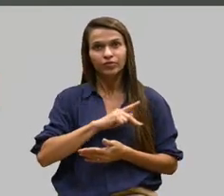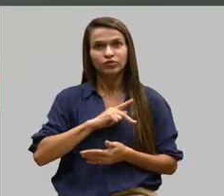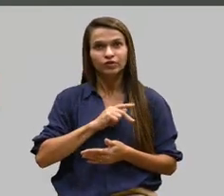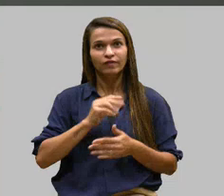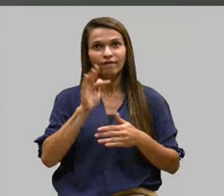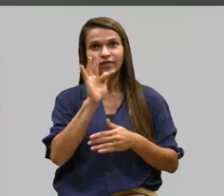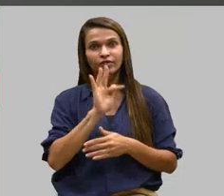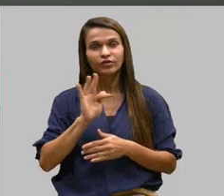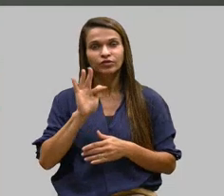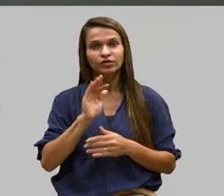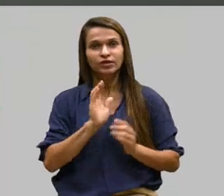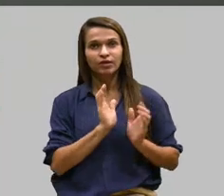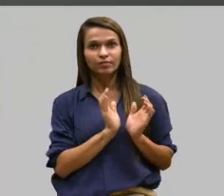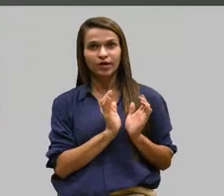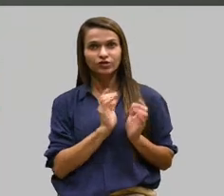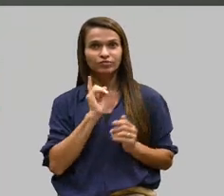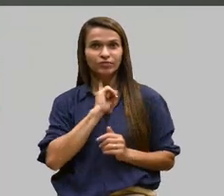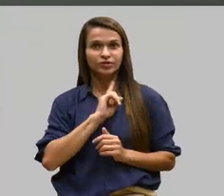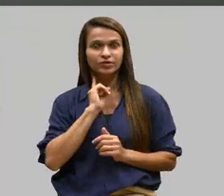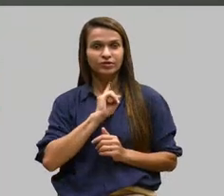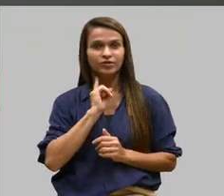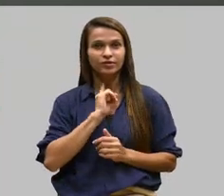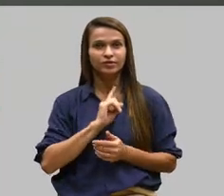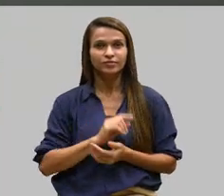das a paz de Minas Gerais